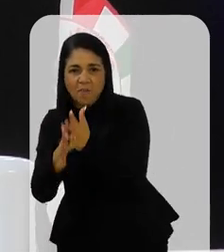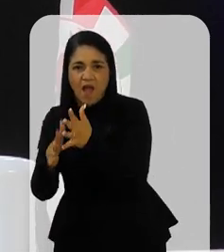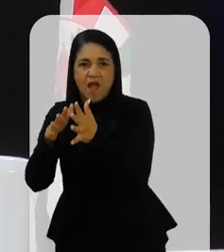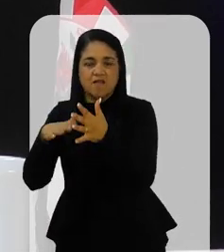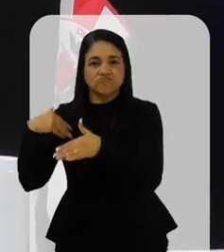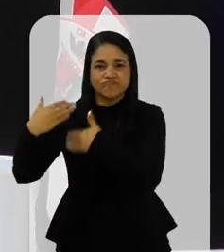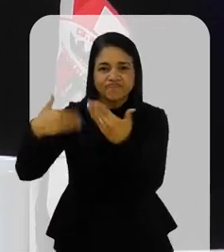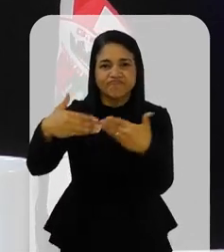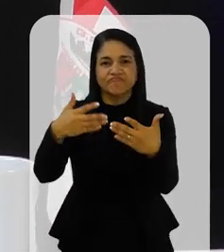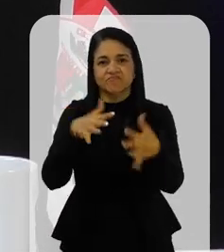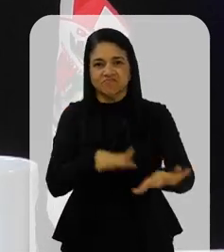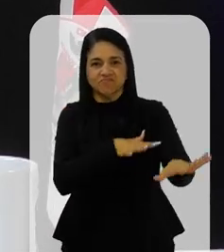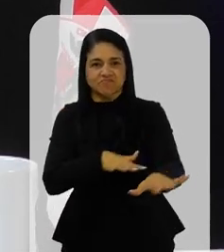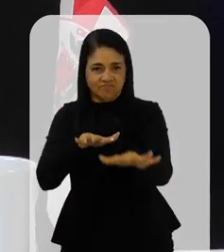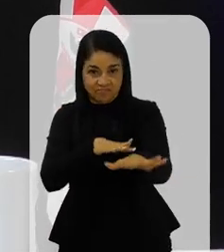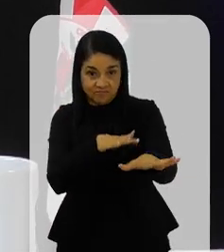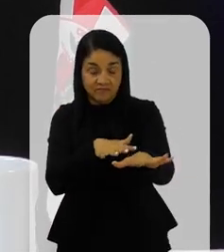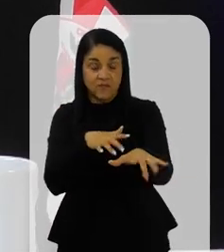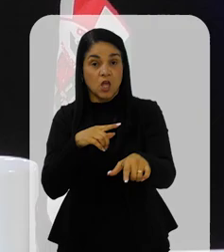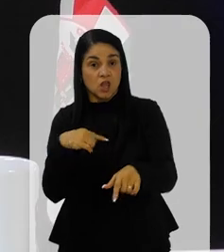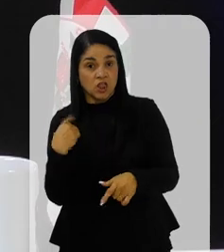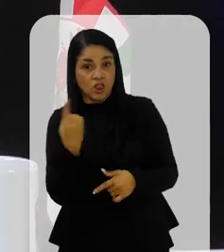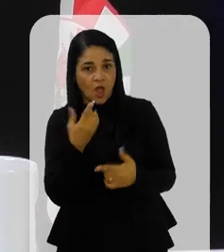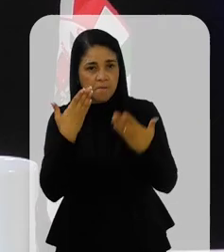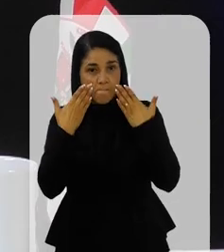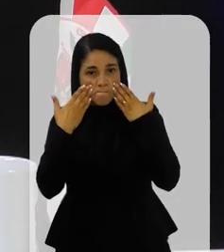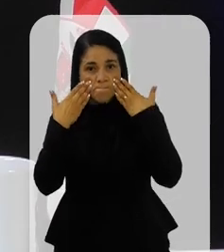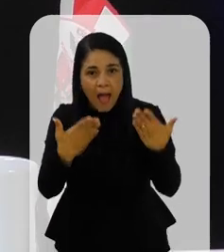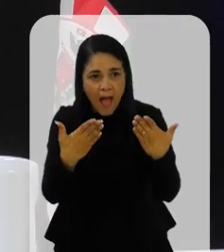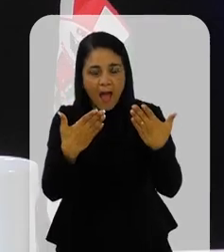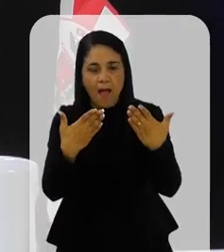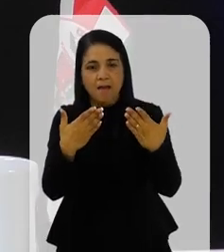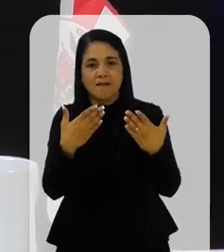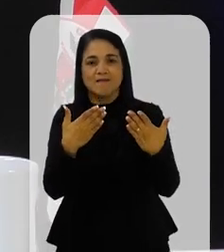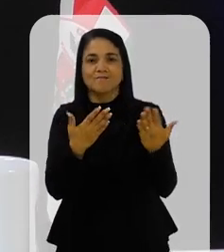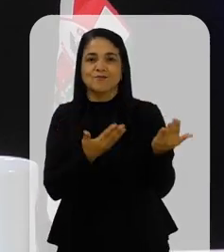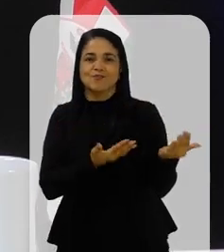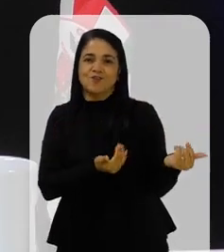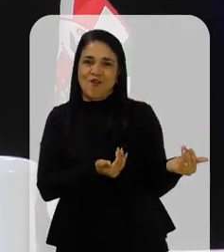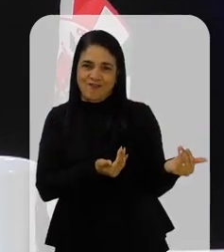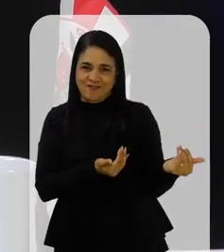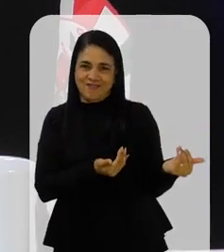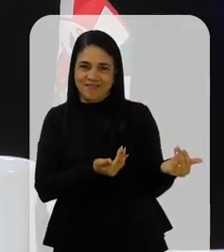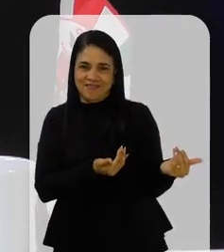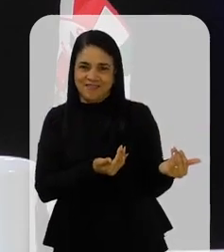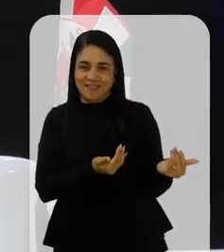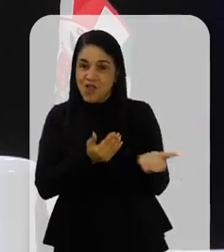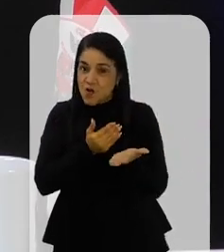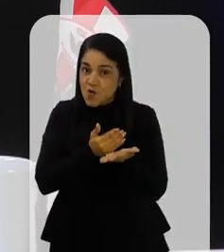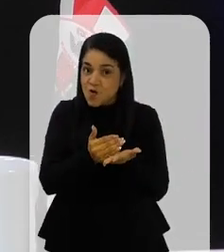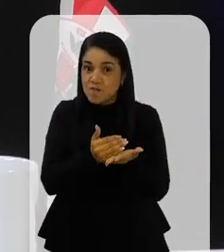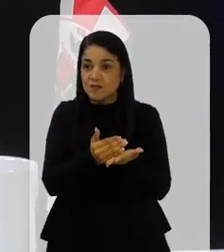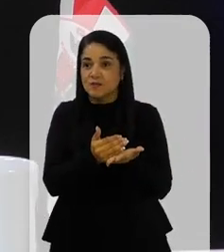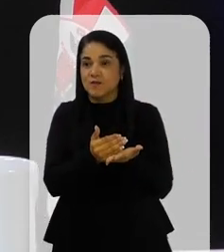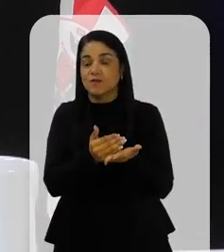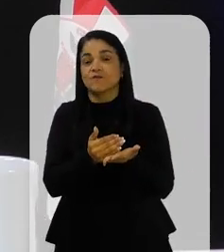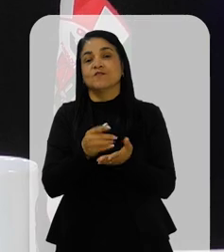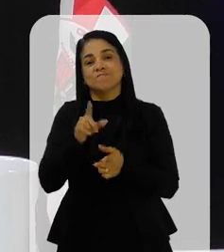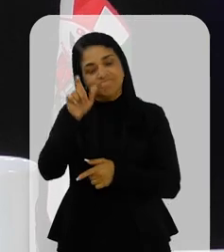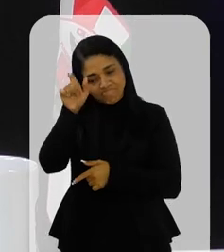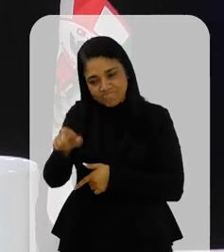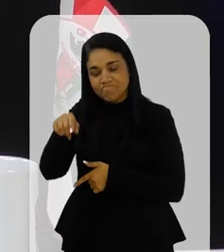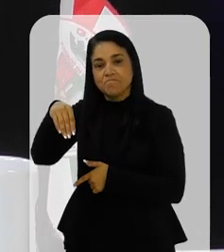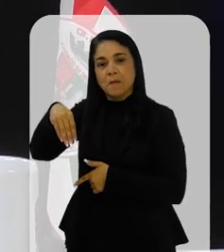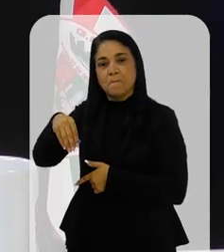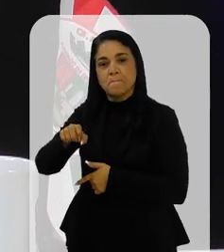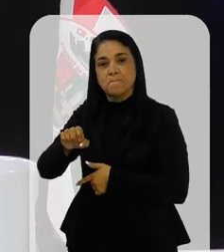atrapalha a evolução da escola. É verdade. Entendeu? Então nós botamos a cara para quem está chegando agora. E quem deu o pontapé inicial